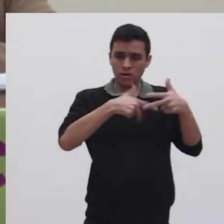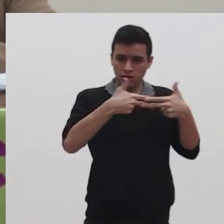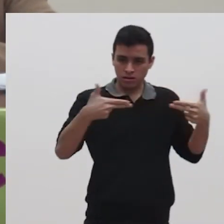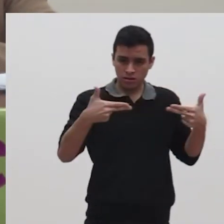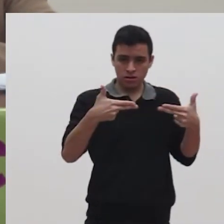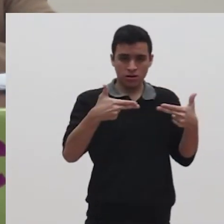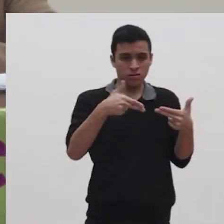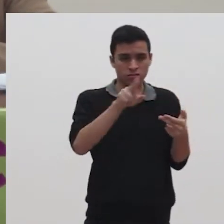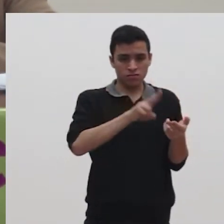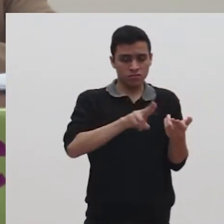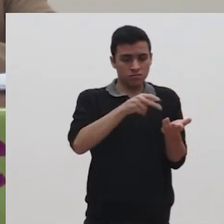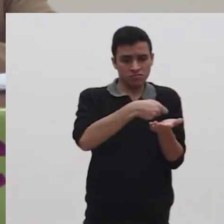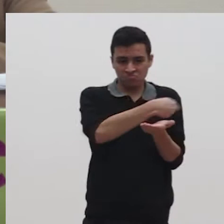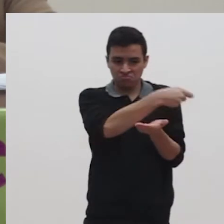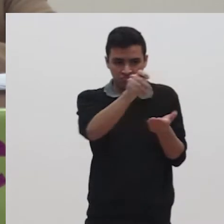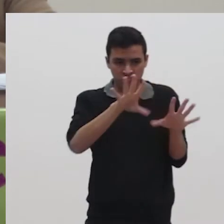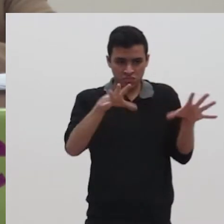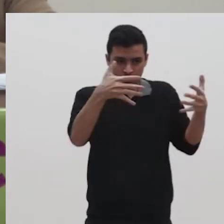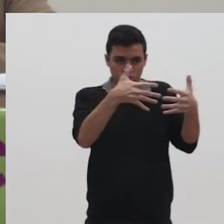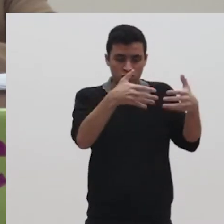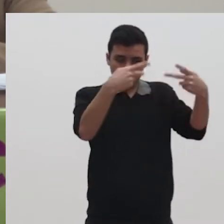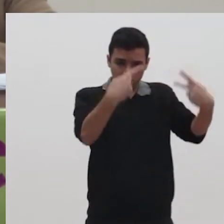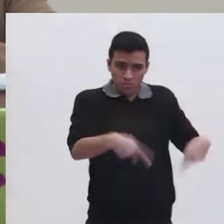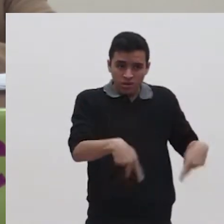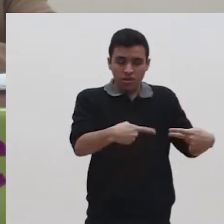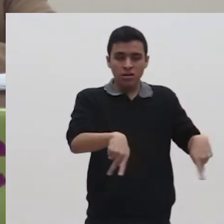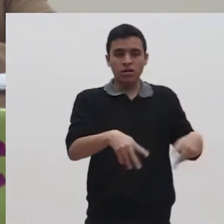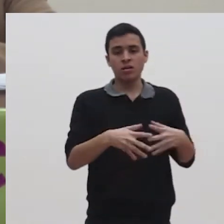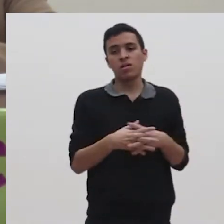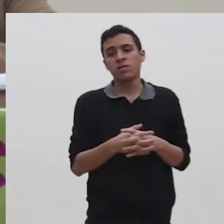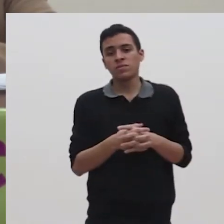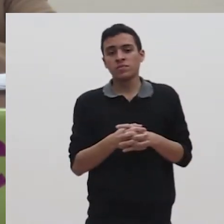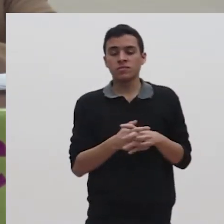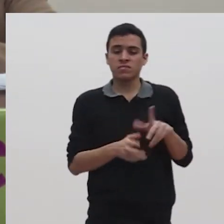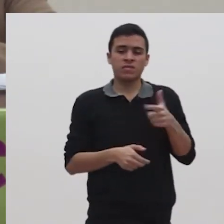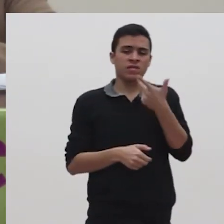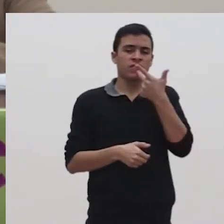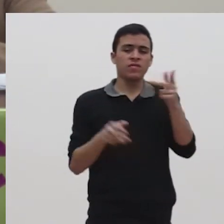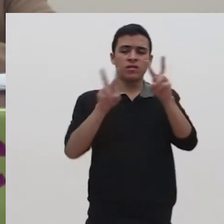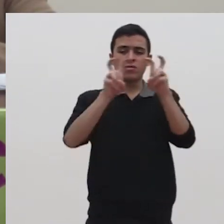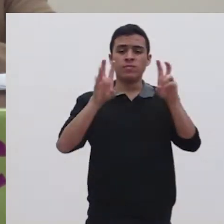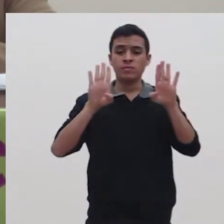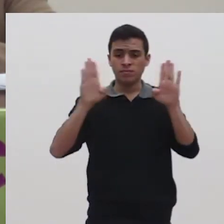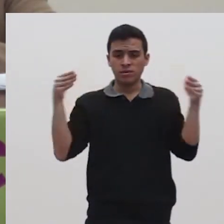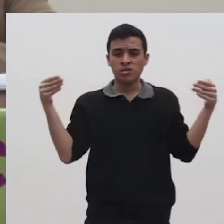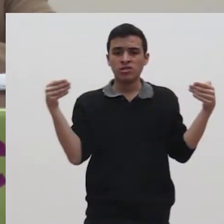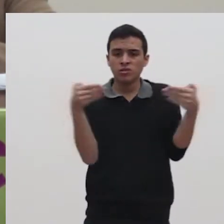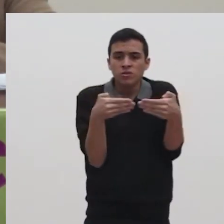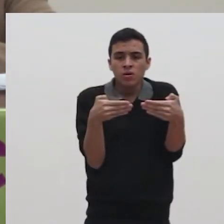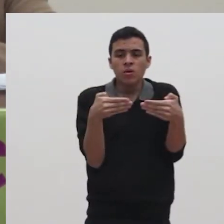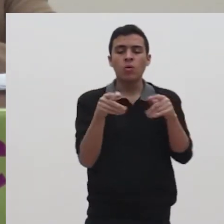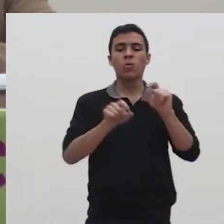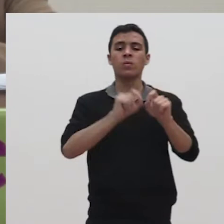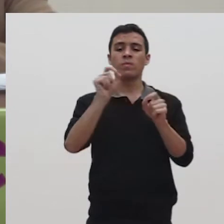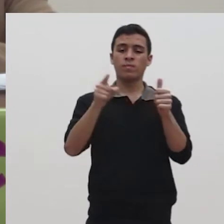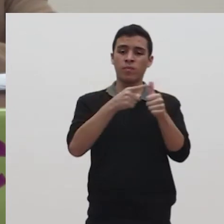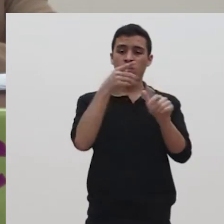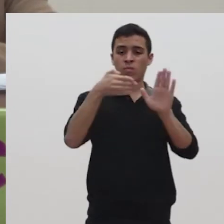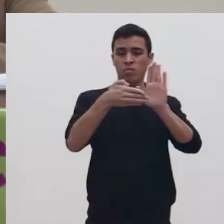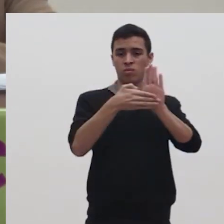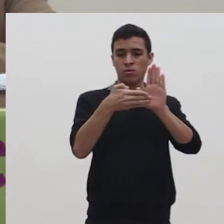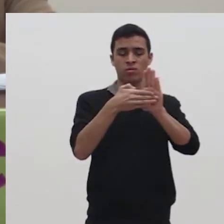feito ad hoc aqui para essa comunidade setorial das ciências agrárias e fala especificamente, como uma das propostas,